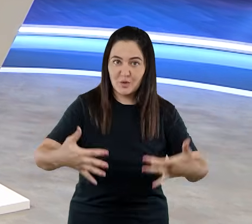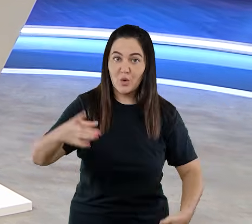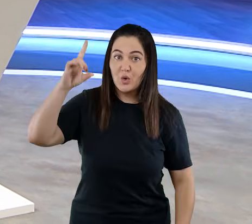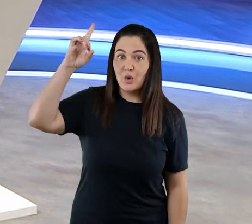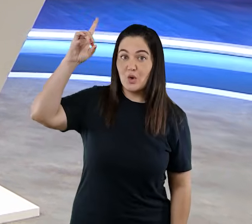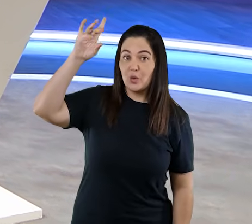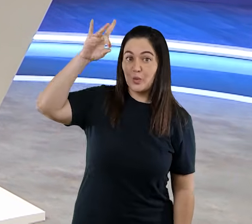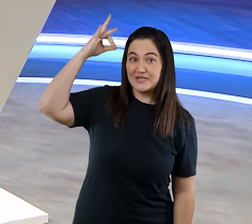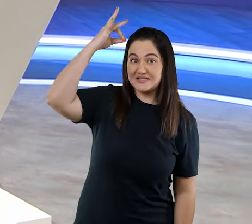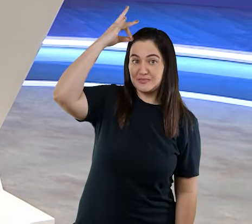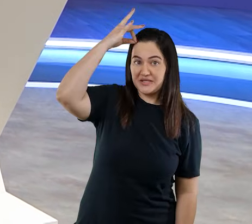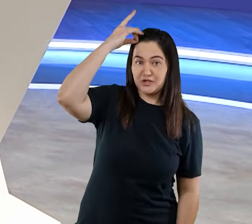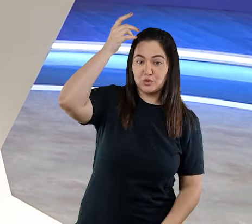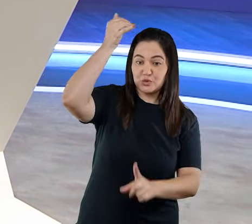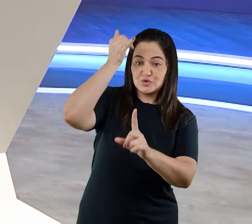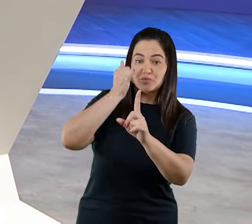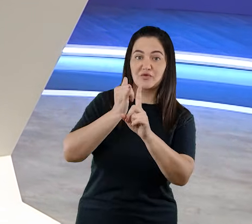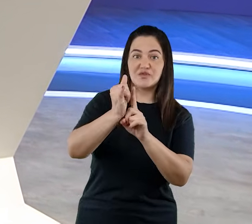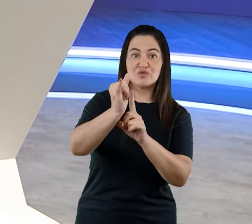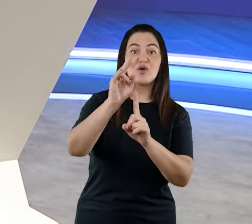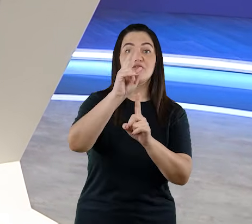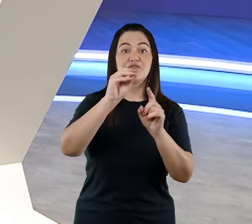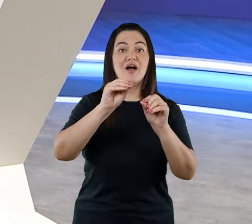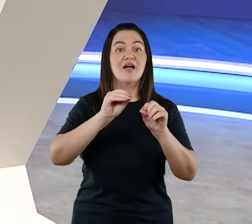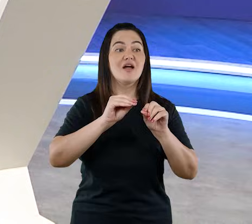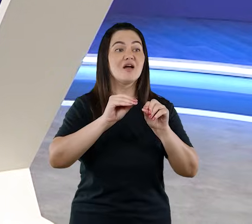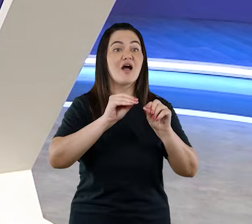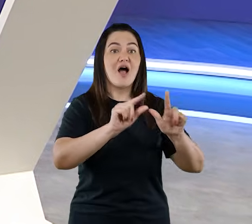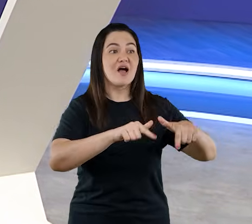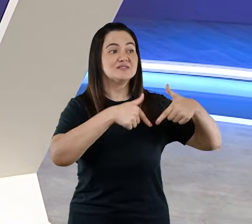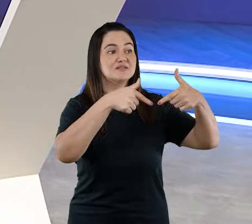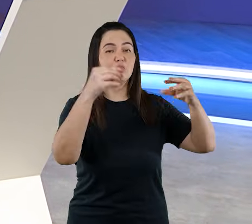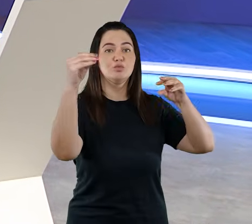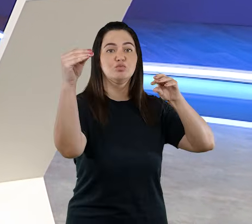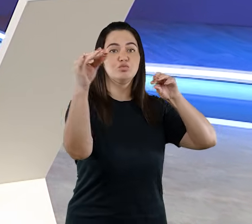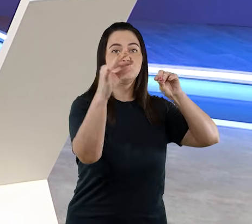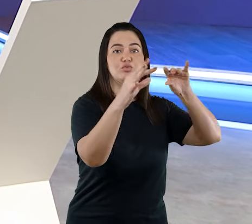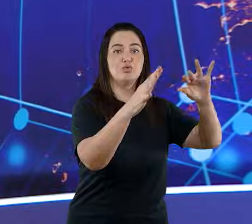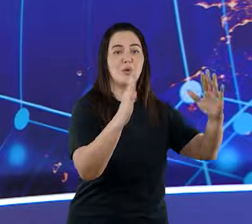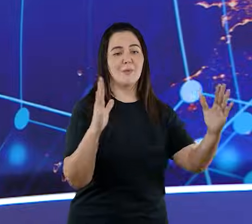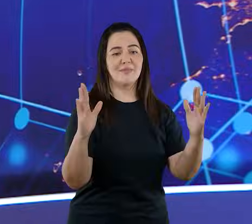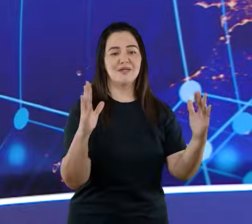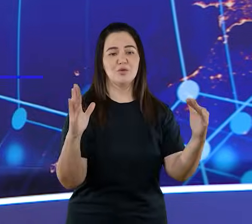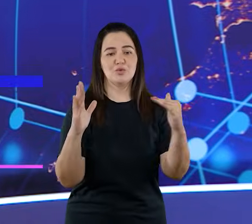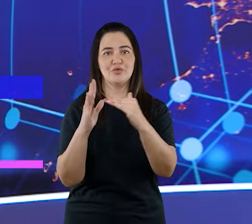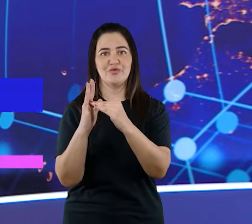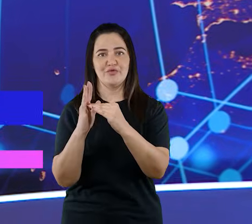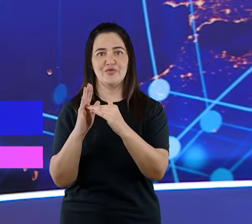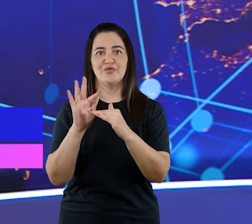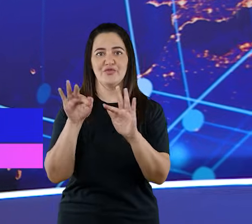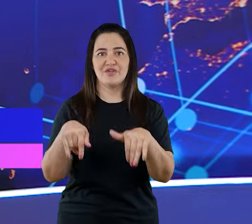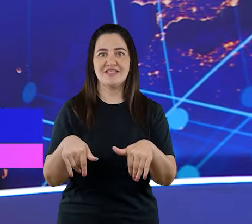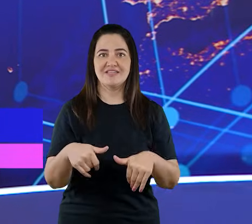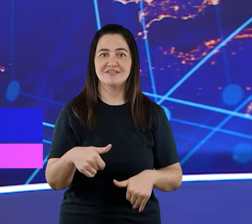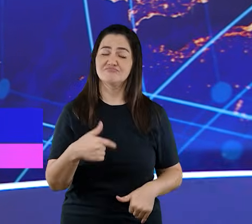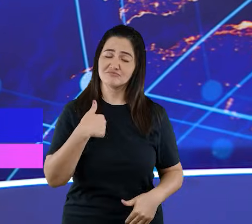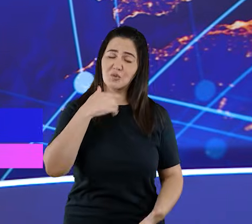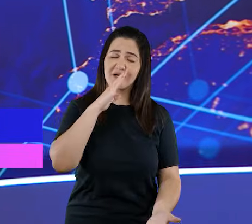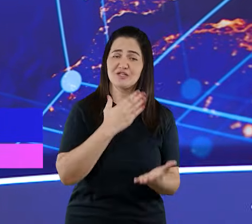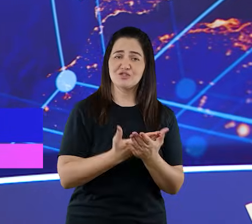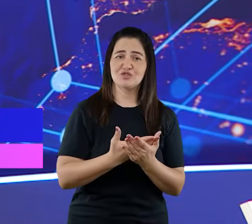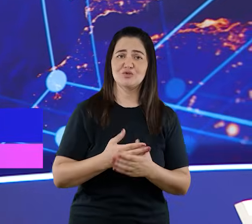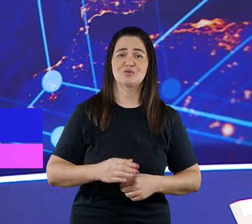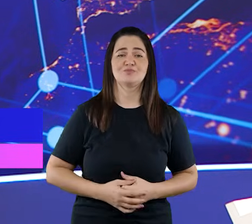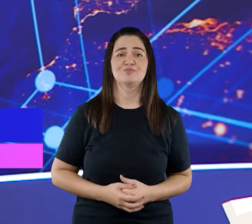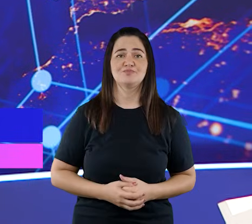que o espírito de profecia iria operar no fim dos tempos. E eu creio, à luz da